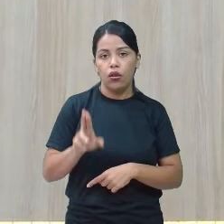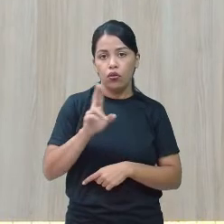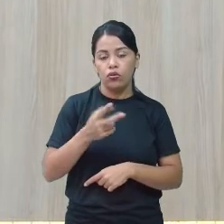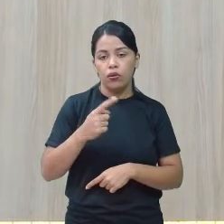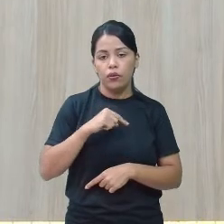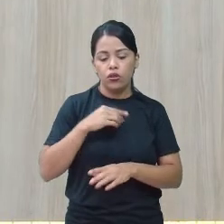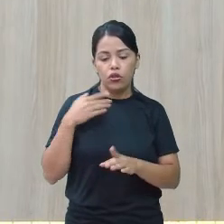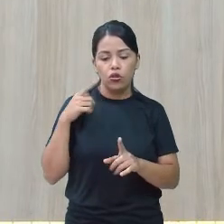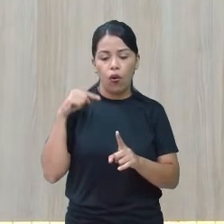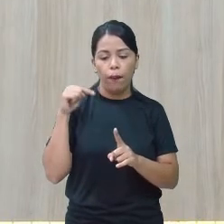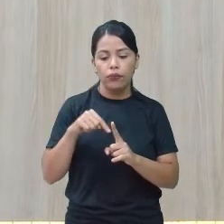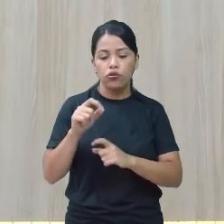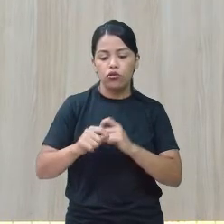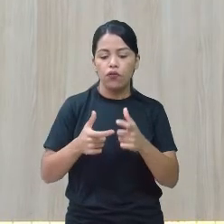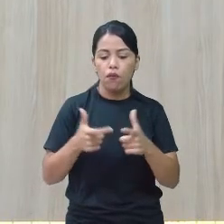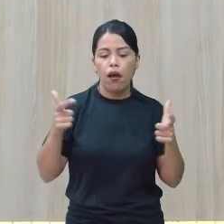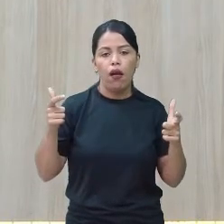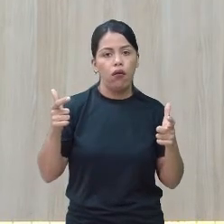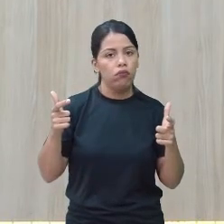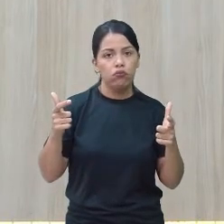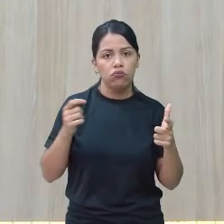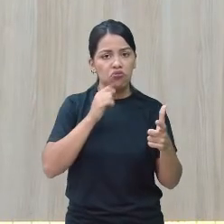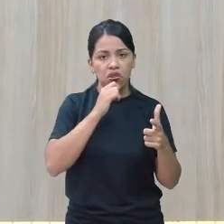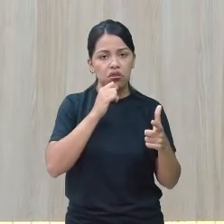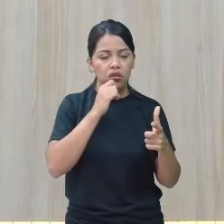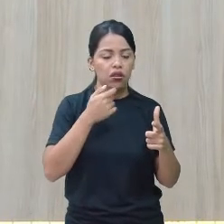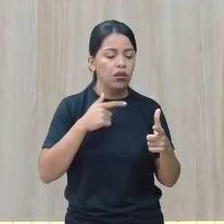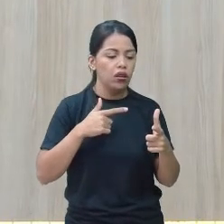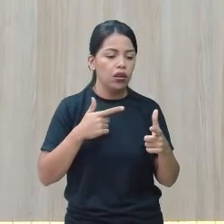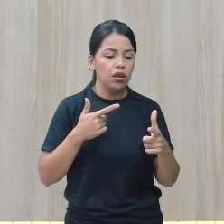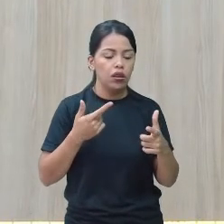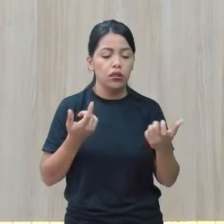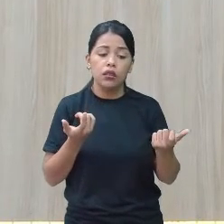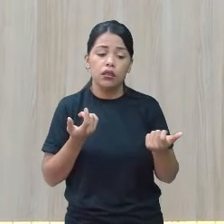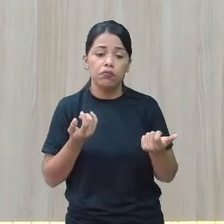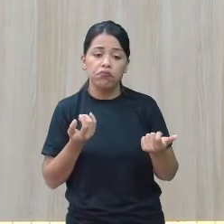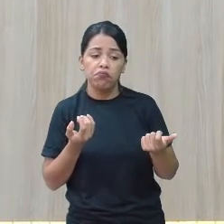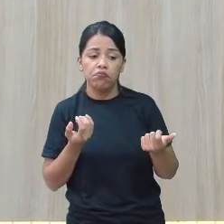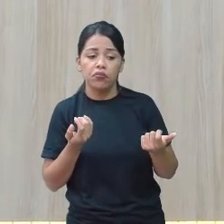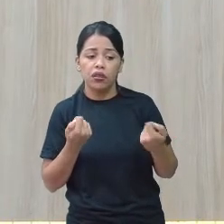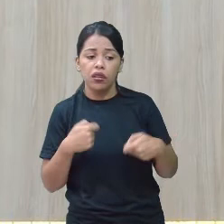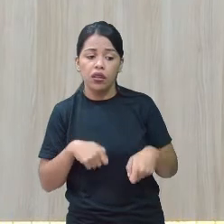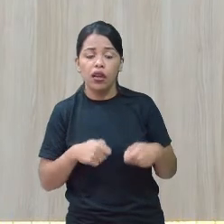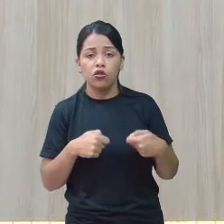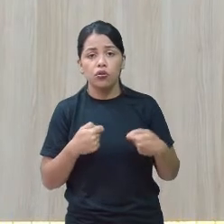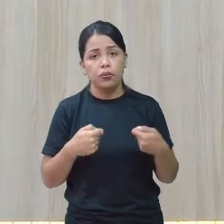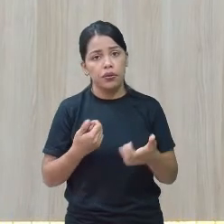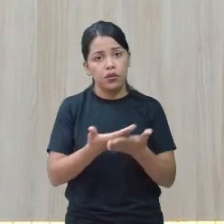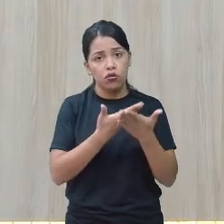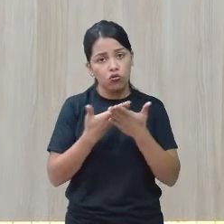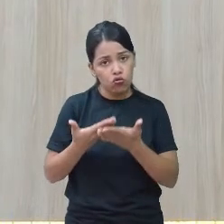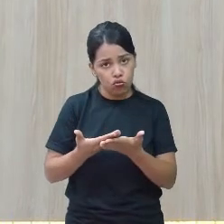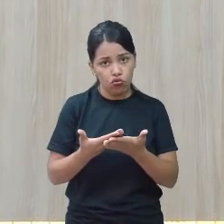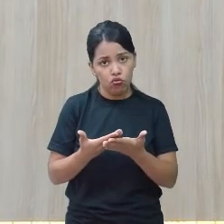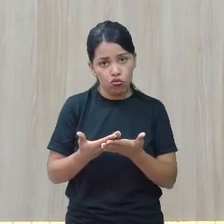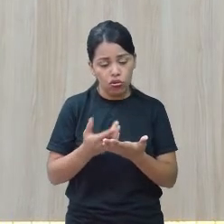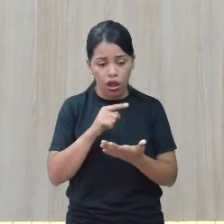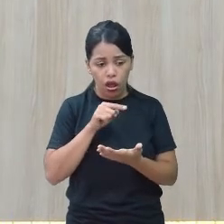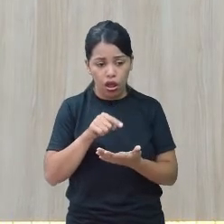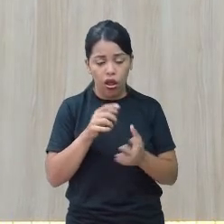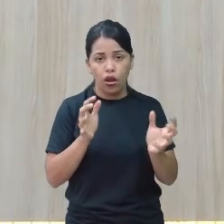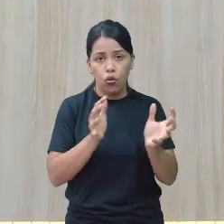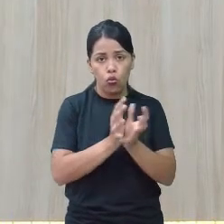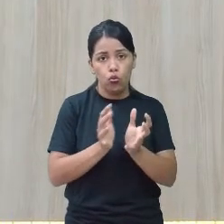um propósito maior, né? Não adianta aí aprender quais são os pronomes relativos se a gente não consegue fazer com eles uma